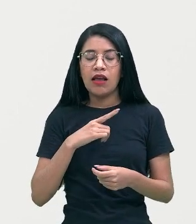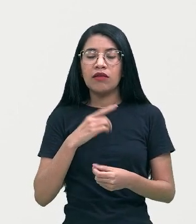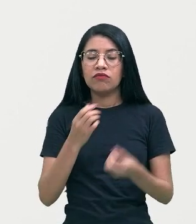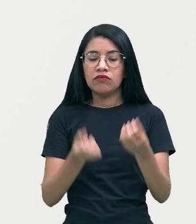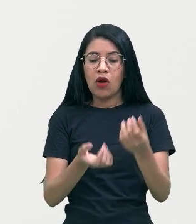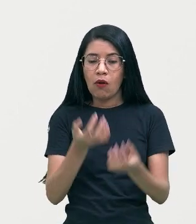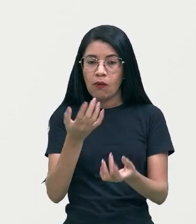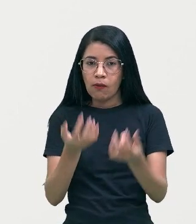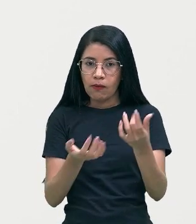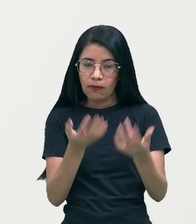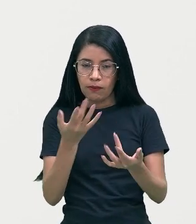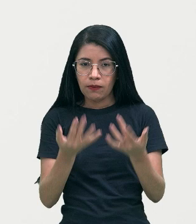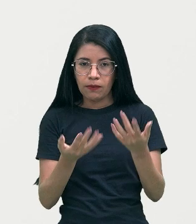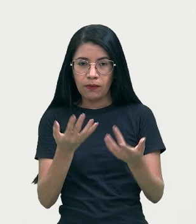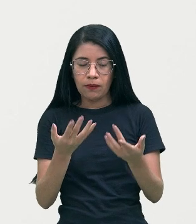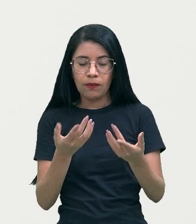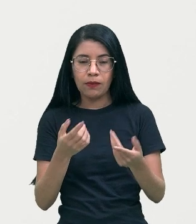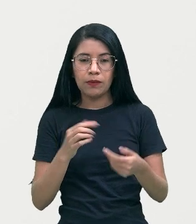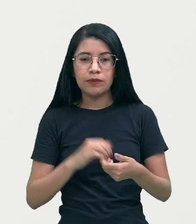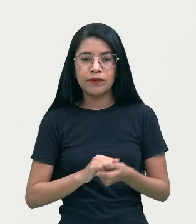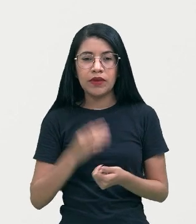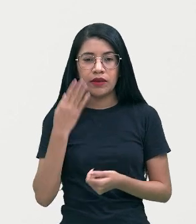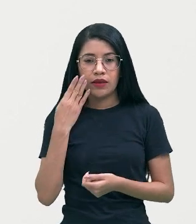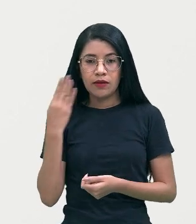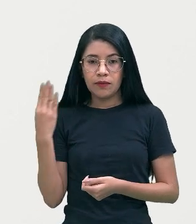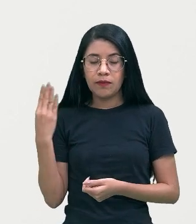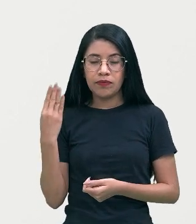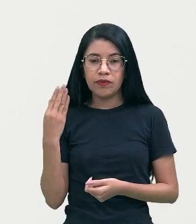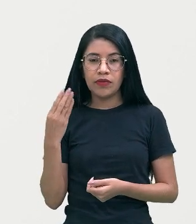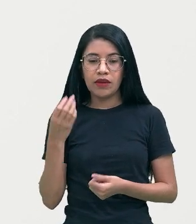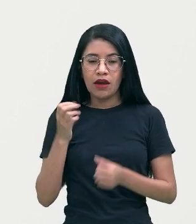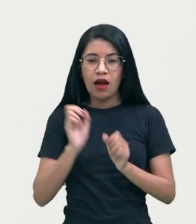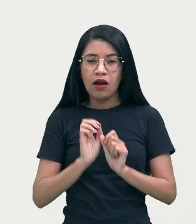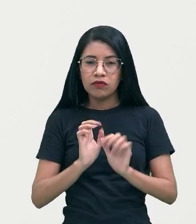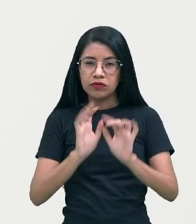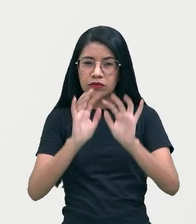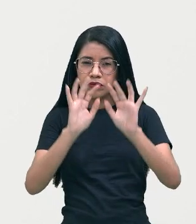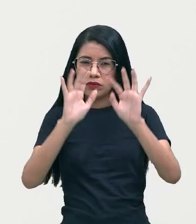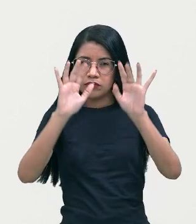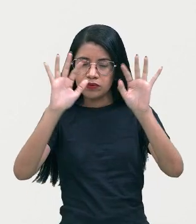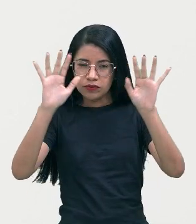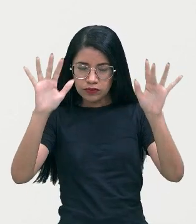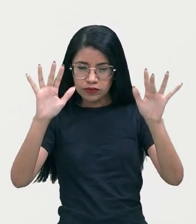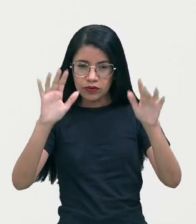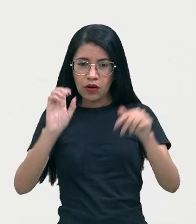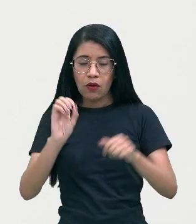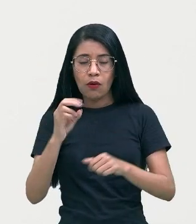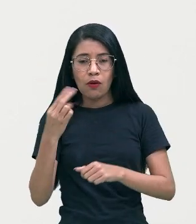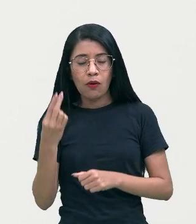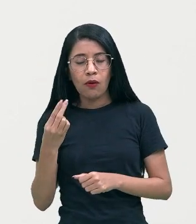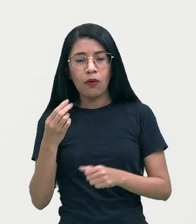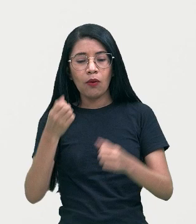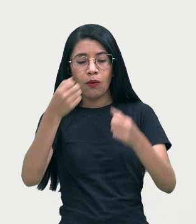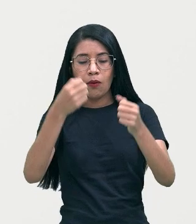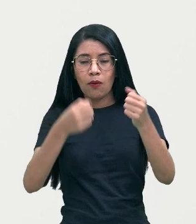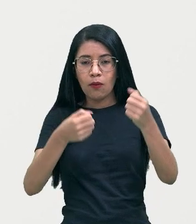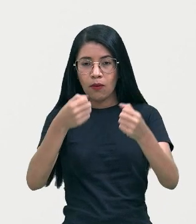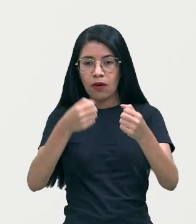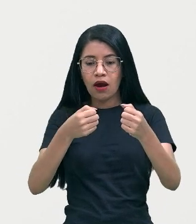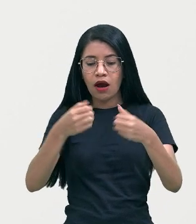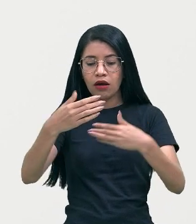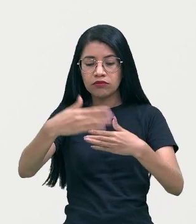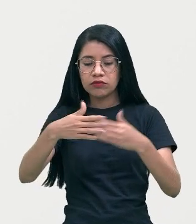normalmente um incêndio, claro, a fumaça é em grande quantidade, ou é liberação desse gás em